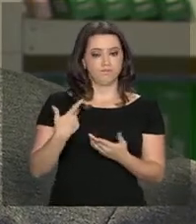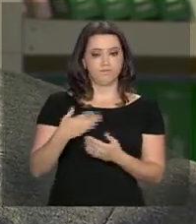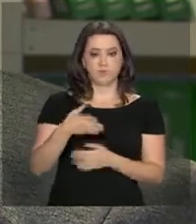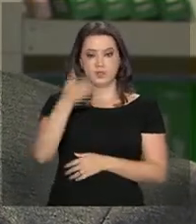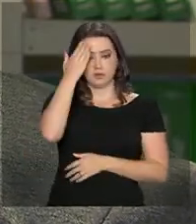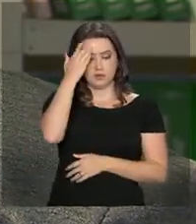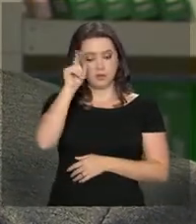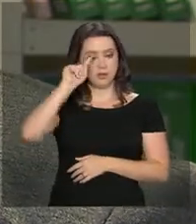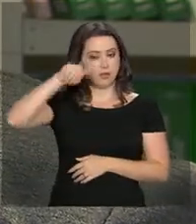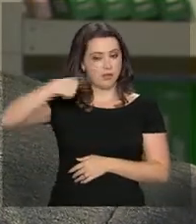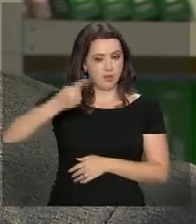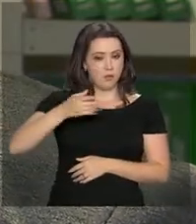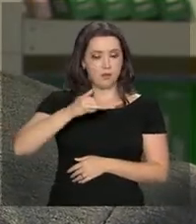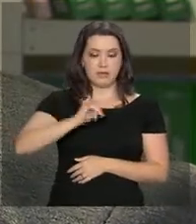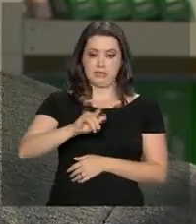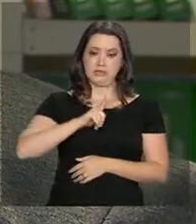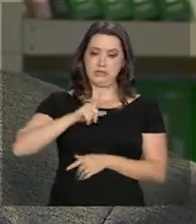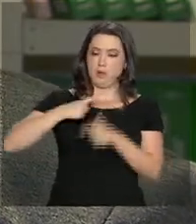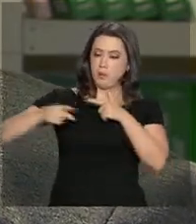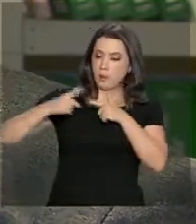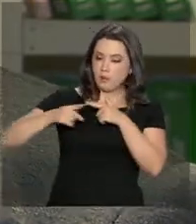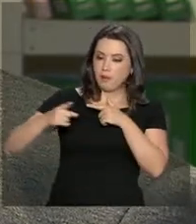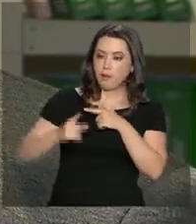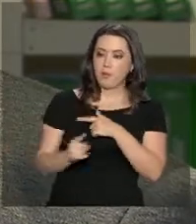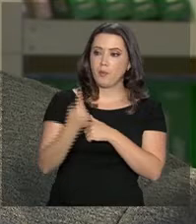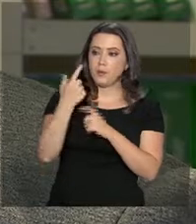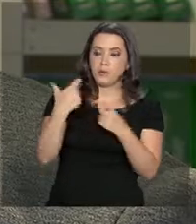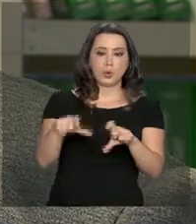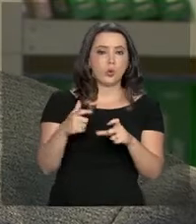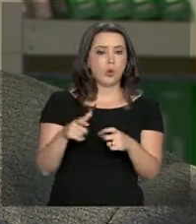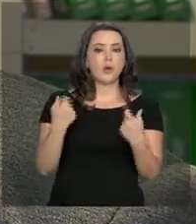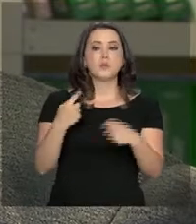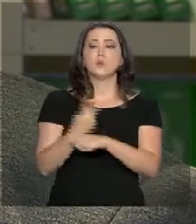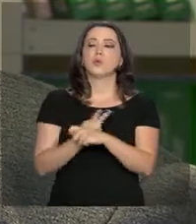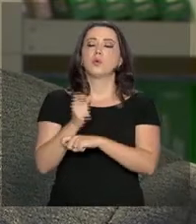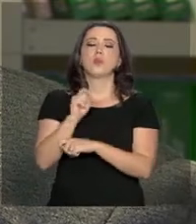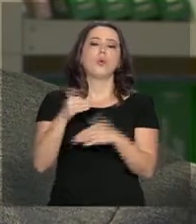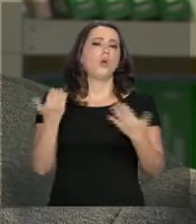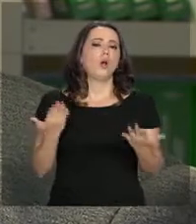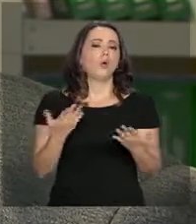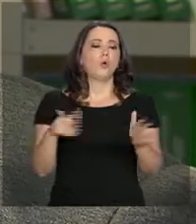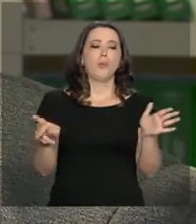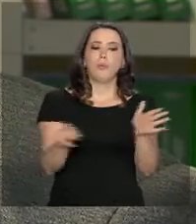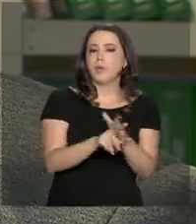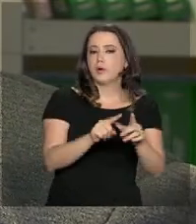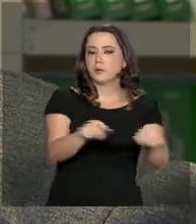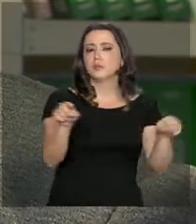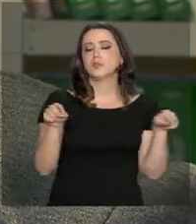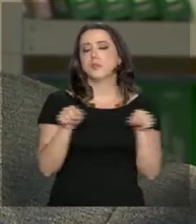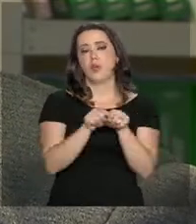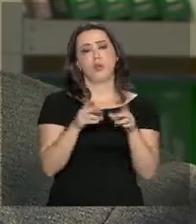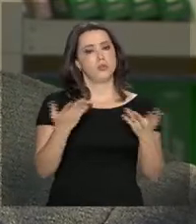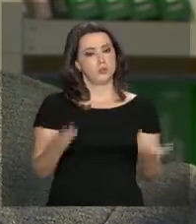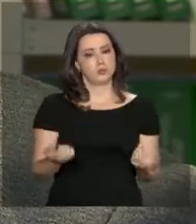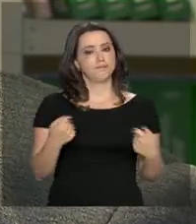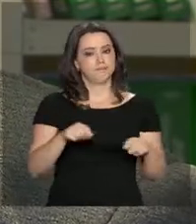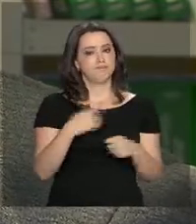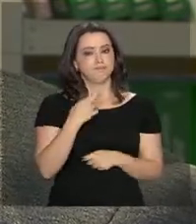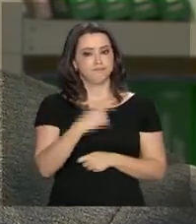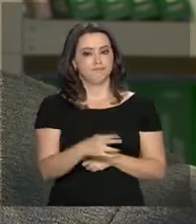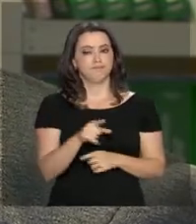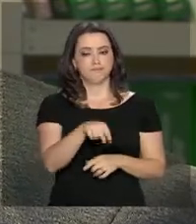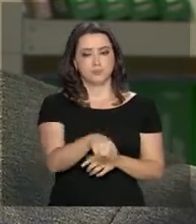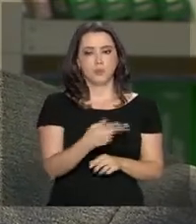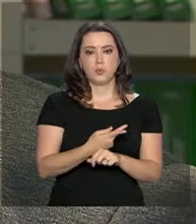depois se houver algum problema o primeiro lugar onde o consumidor tem que é o próprio estabelecimento é o próprio fornecedor ele